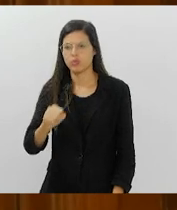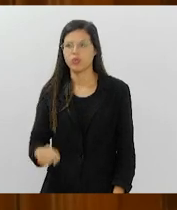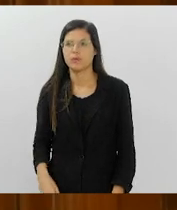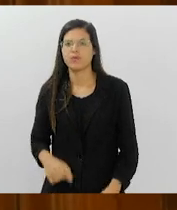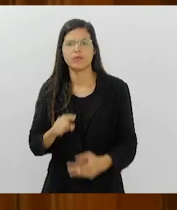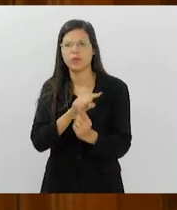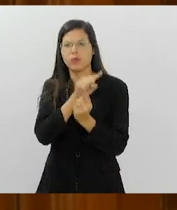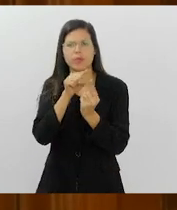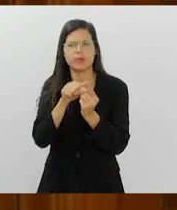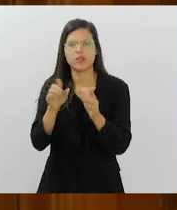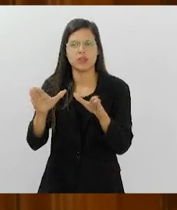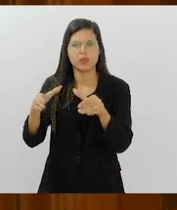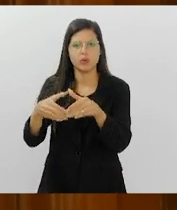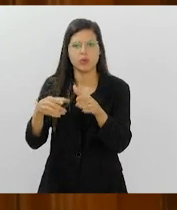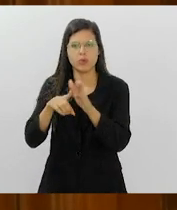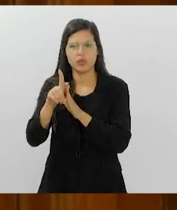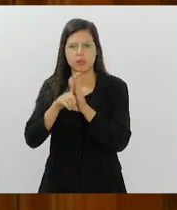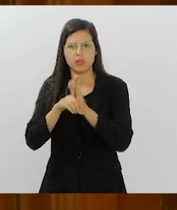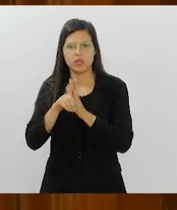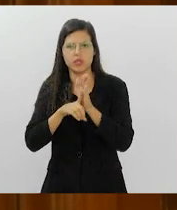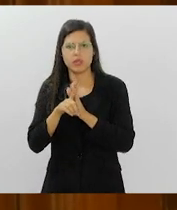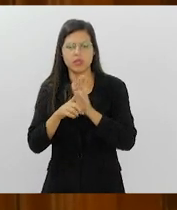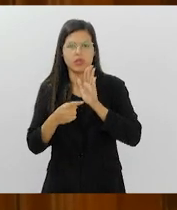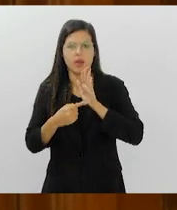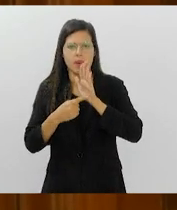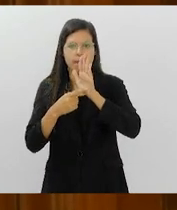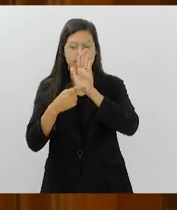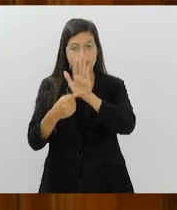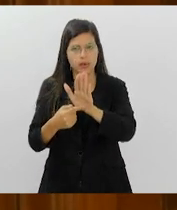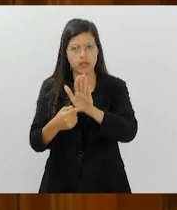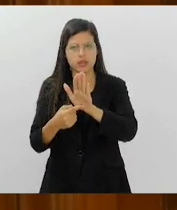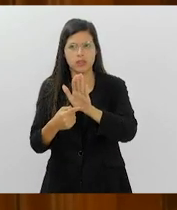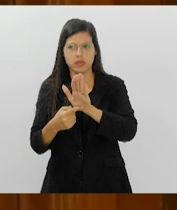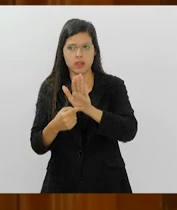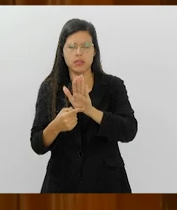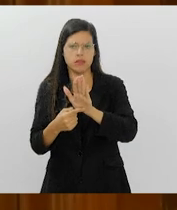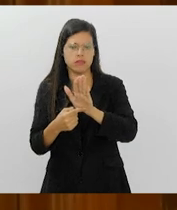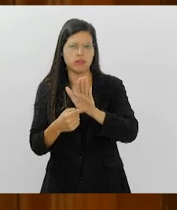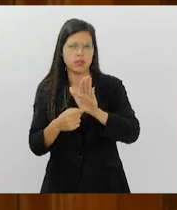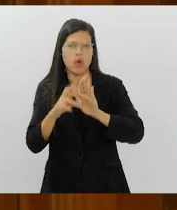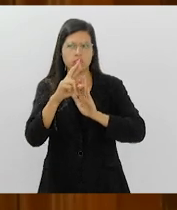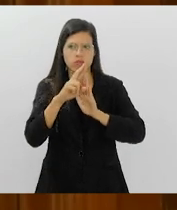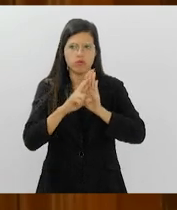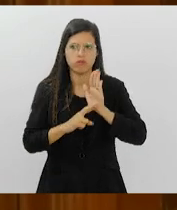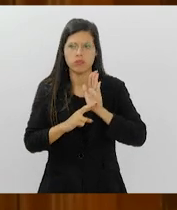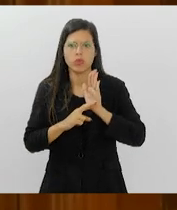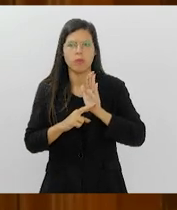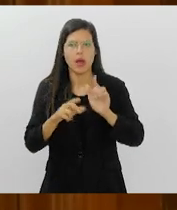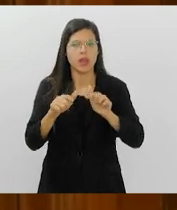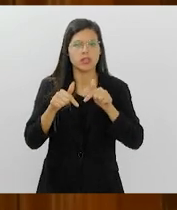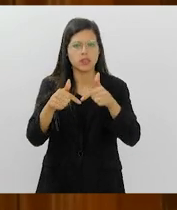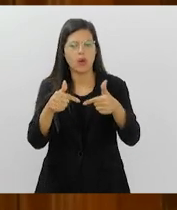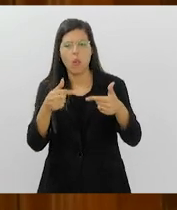Primeiro, apresentar um protocolo da Polícia Militar para atuar em casos de